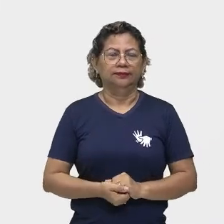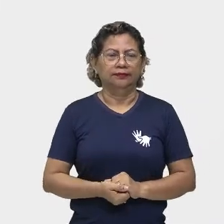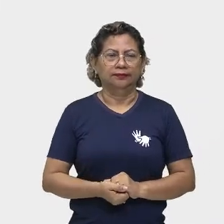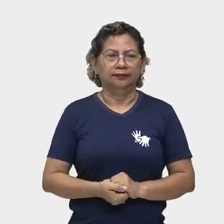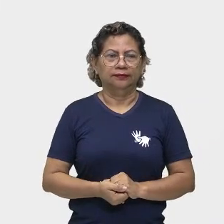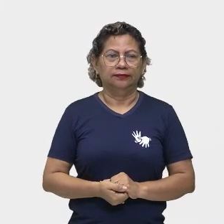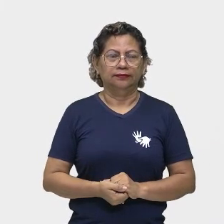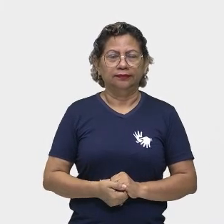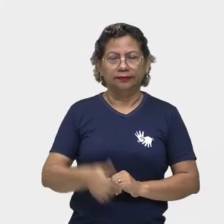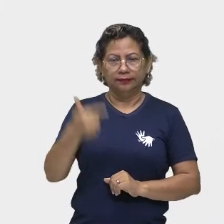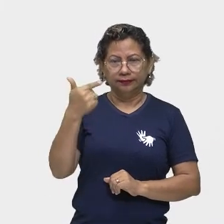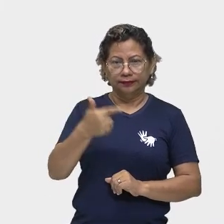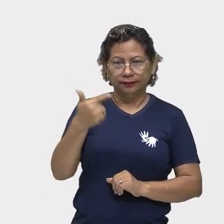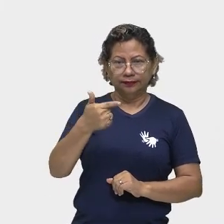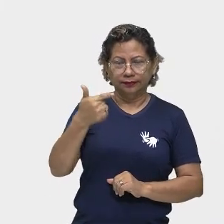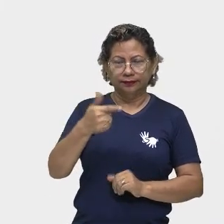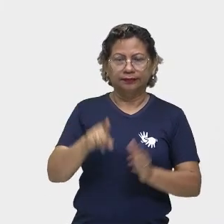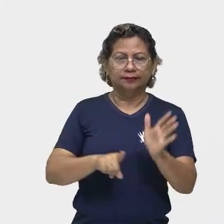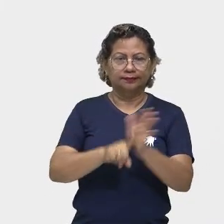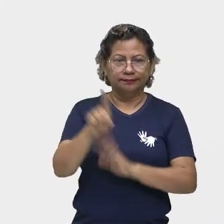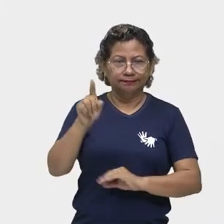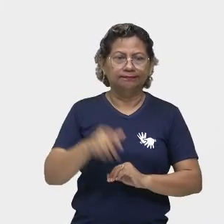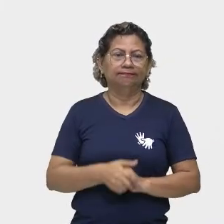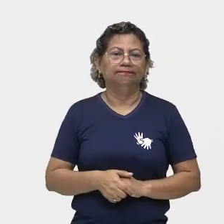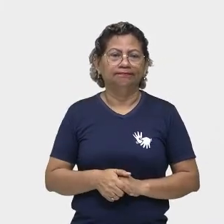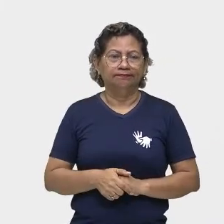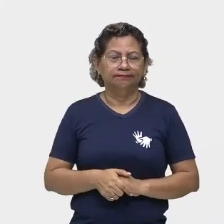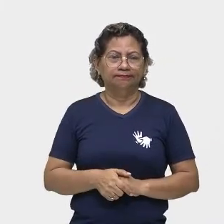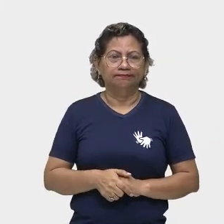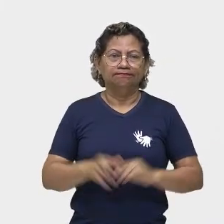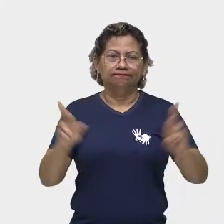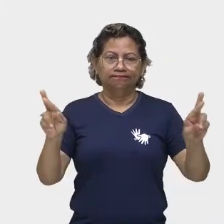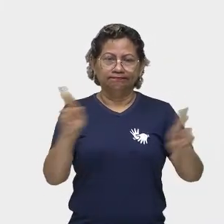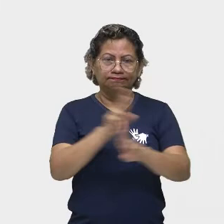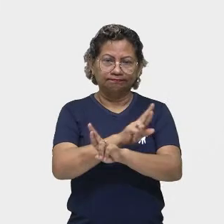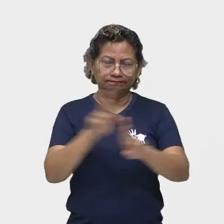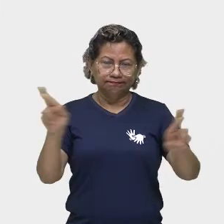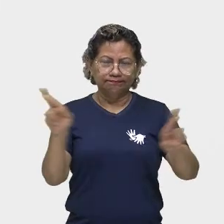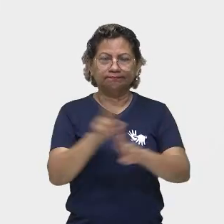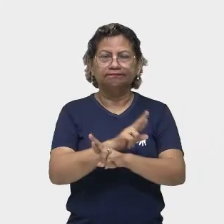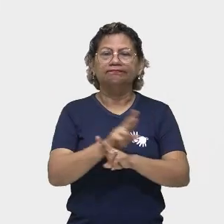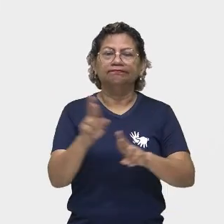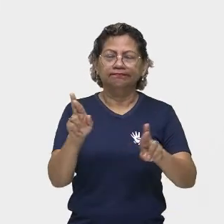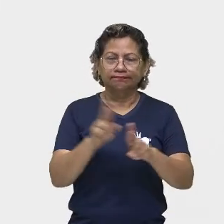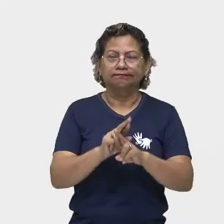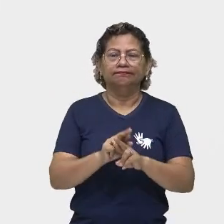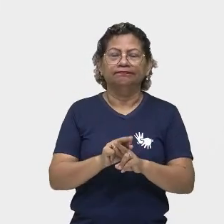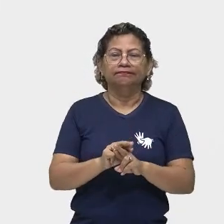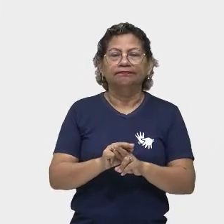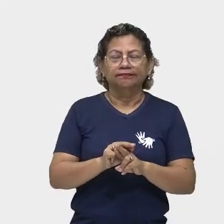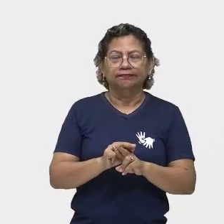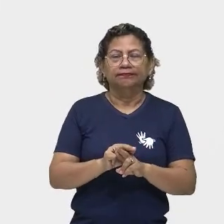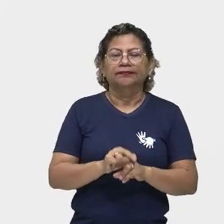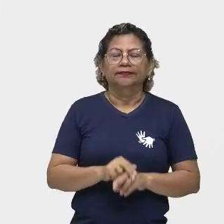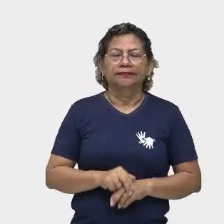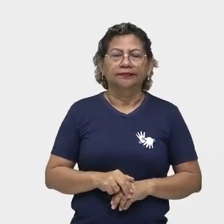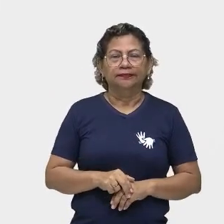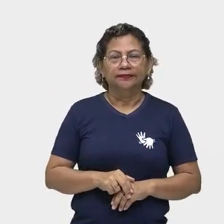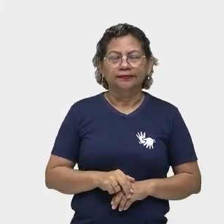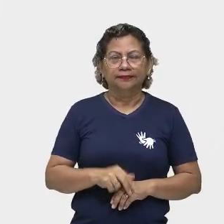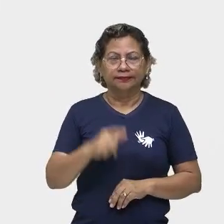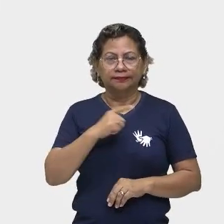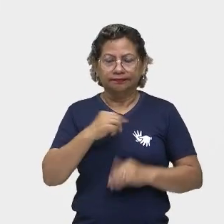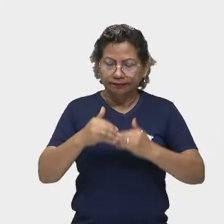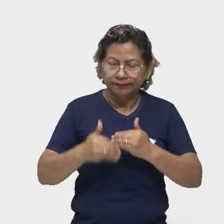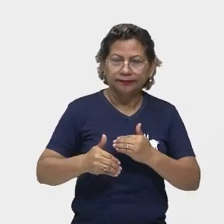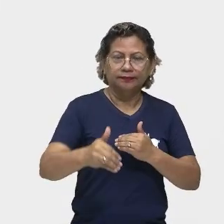E a questão 2. Apesar de um relativo declínio das últimas décadas, esse recurso natural continua sendo a